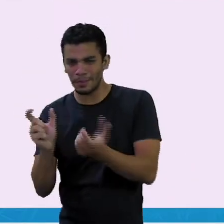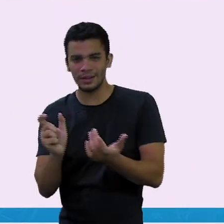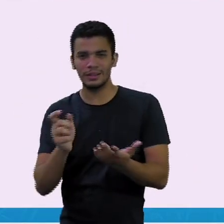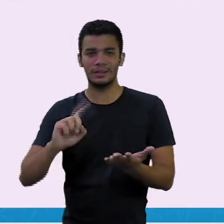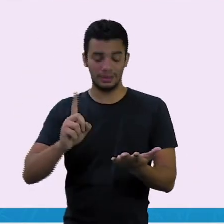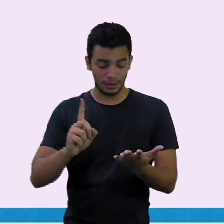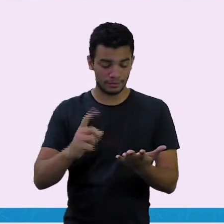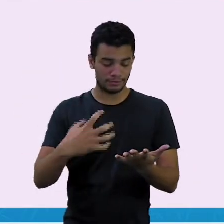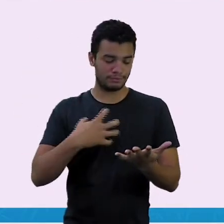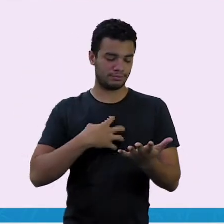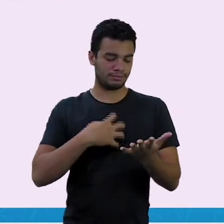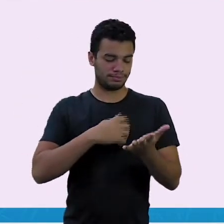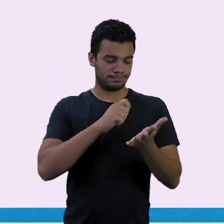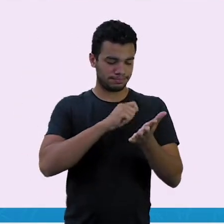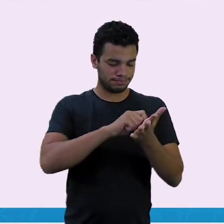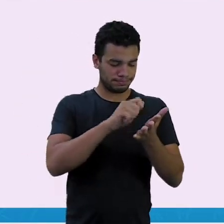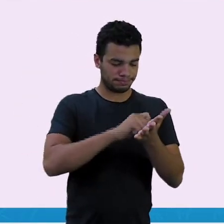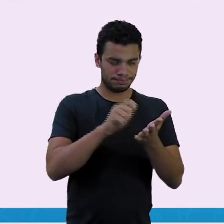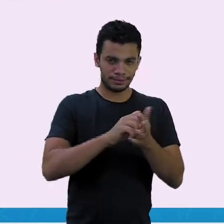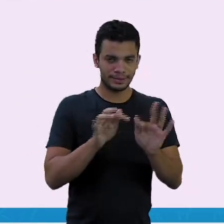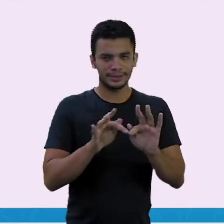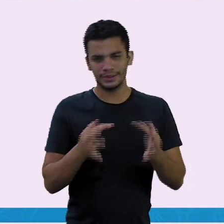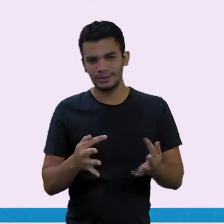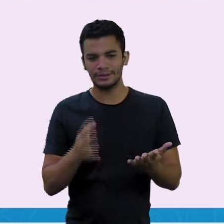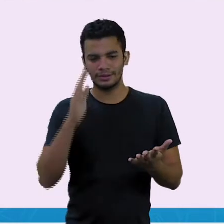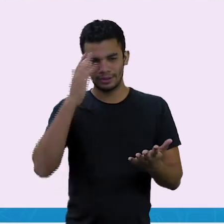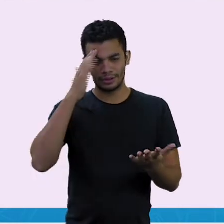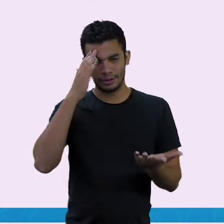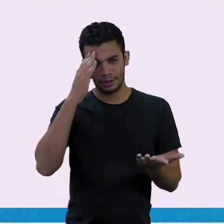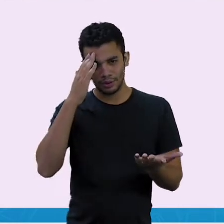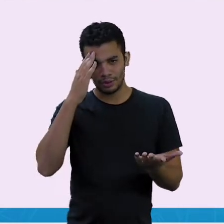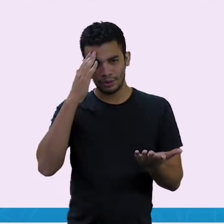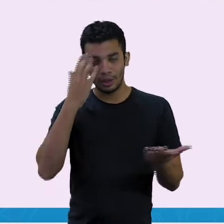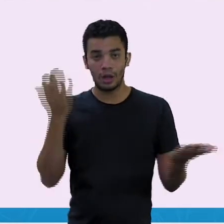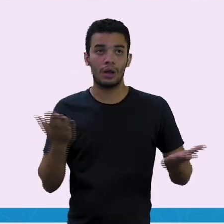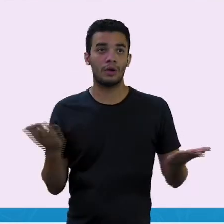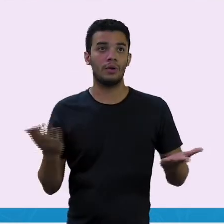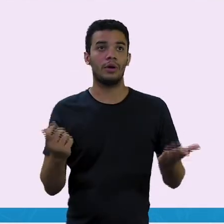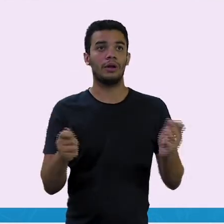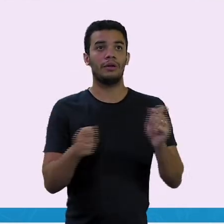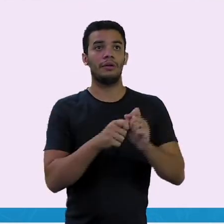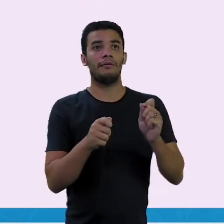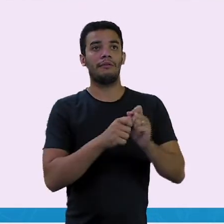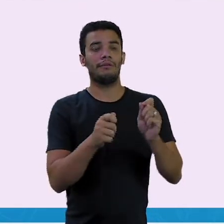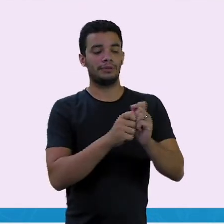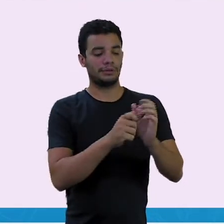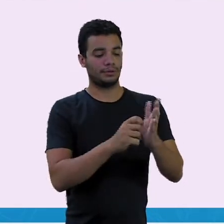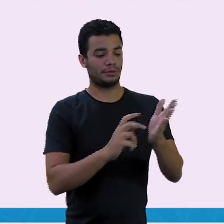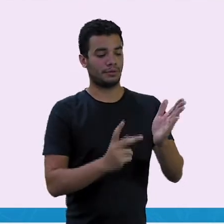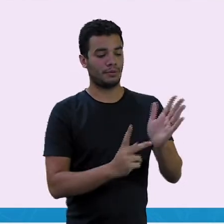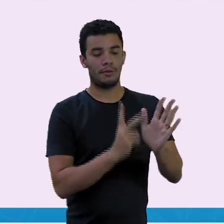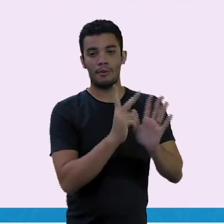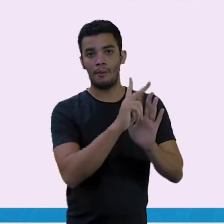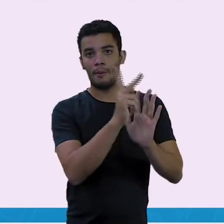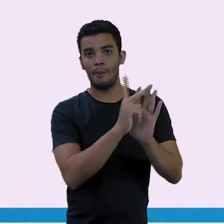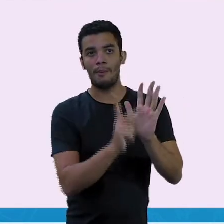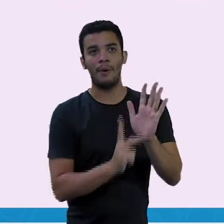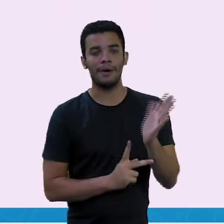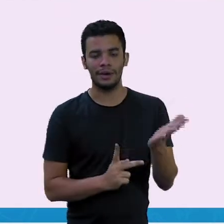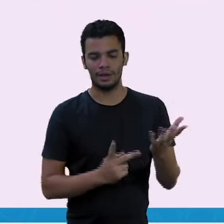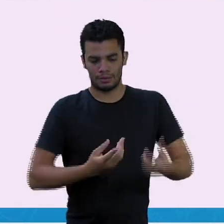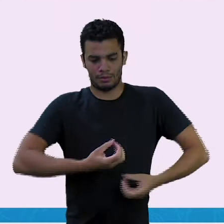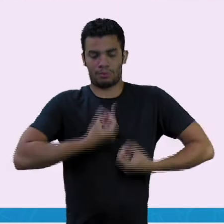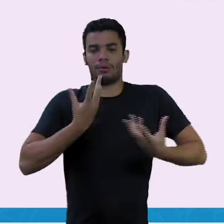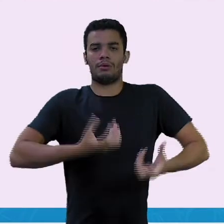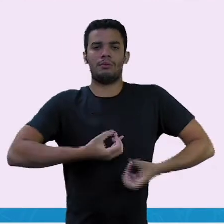texto estruturado com introdução, desenvolvimento e conclusão. É aquele texto mais